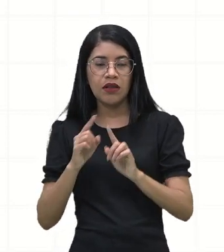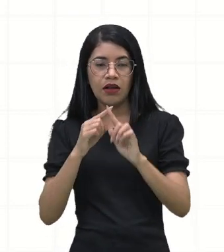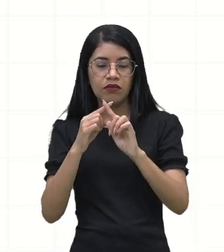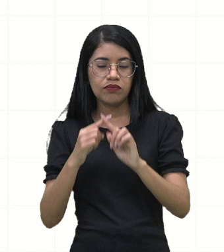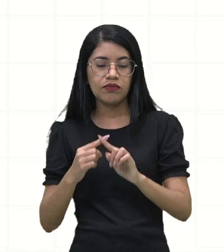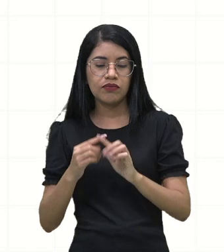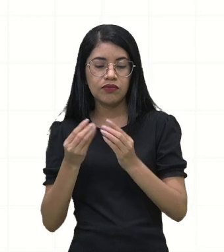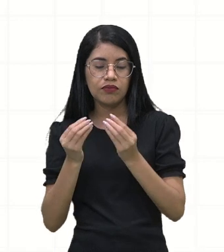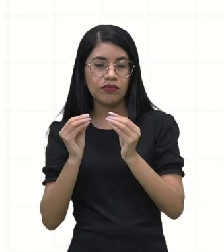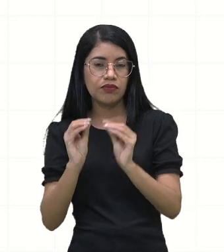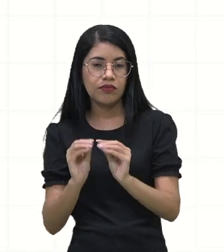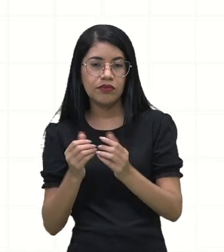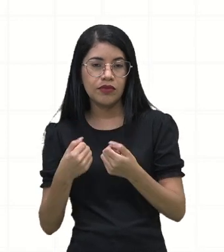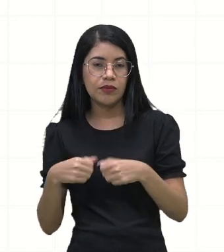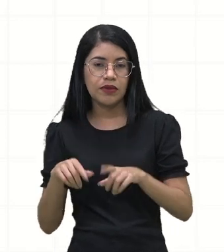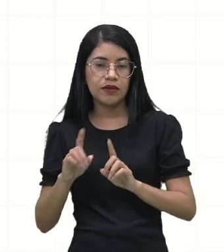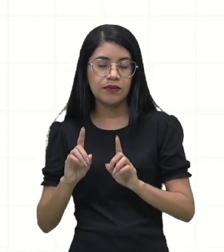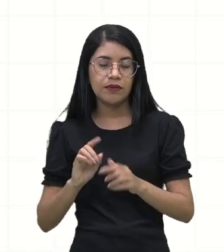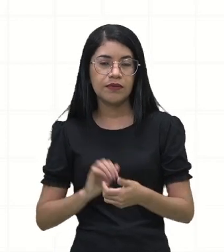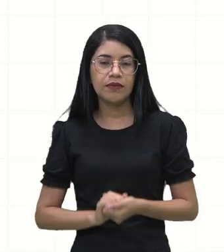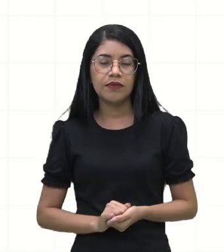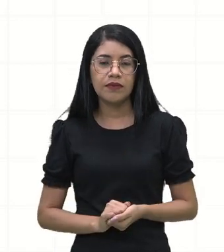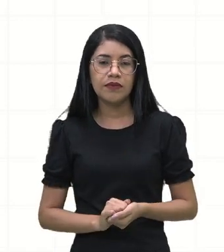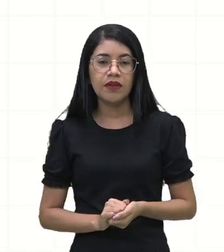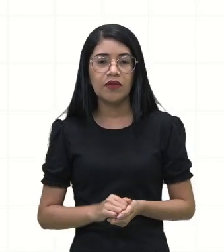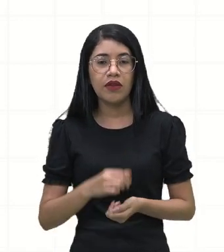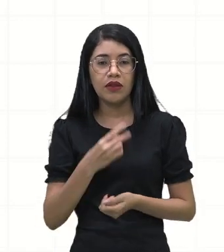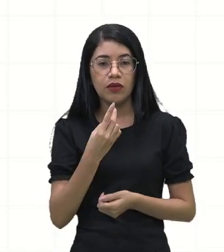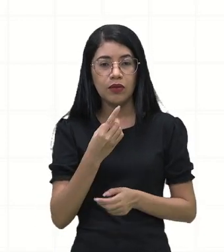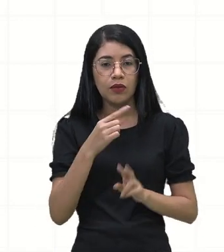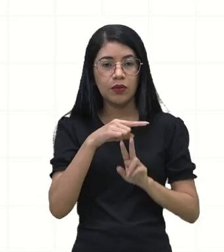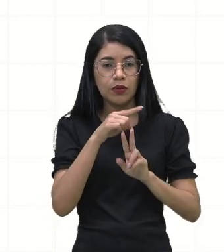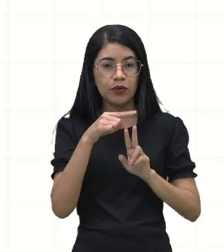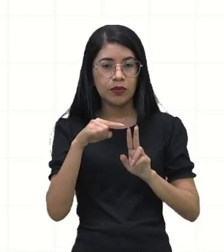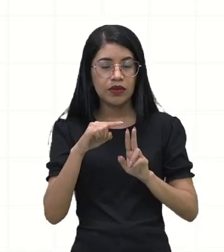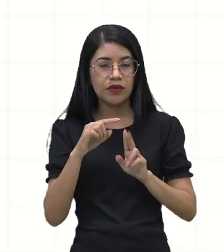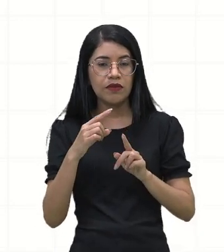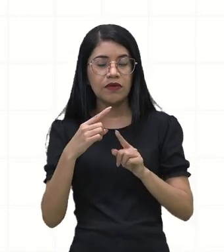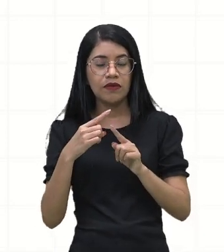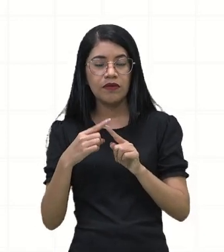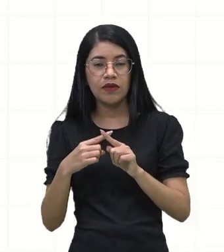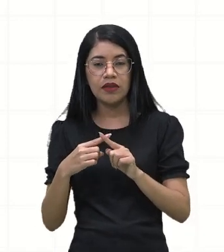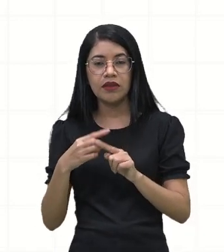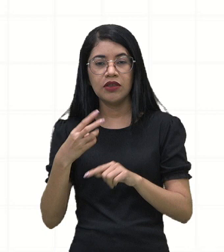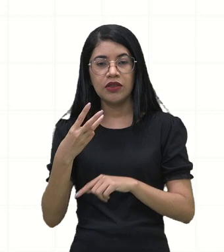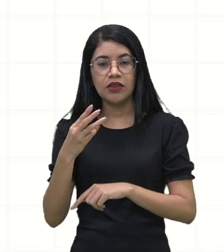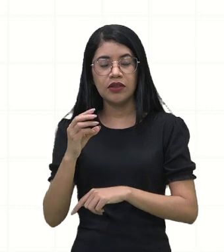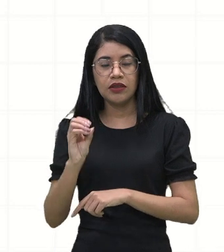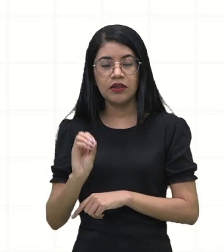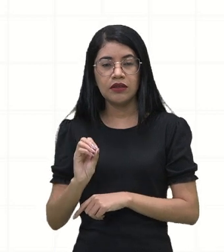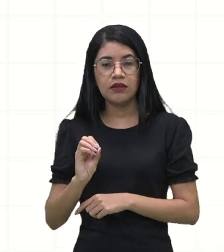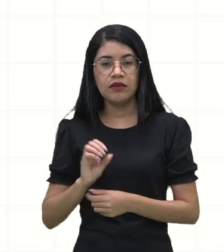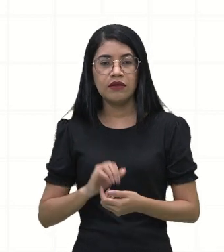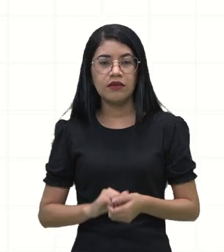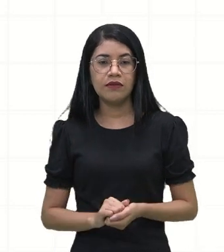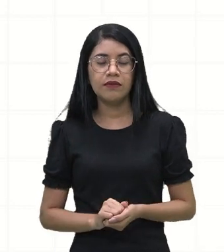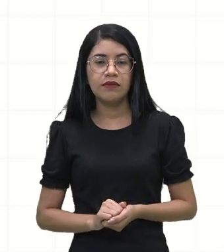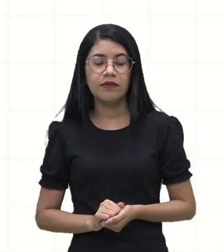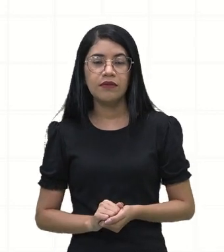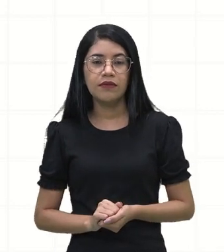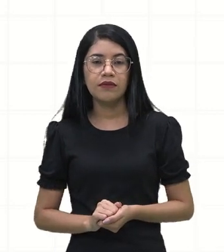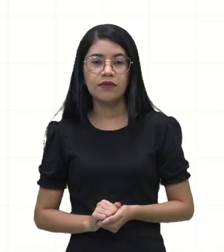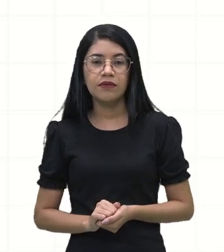Vezes, então, aqui, né? O raio, que é 30. Isso nada mais é, ó, vou fazer